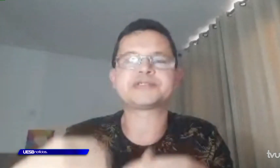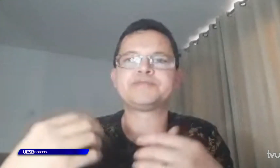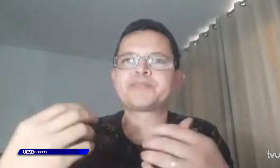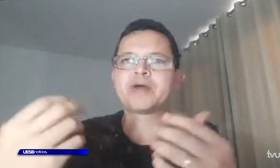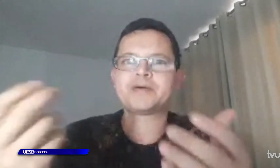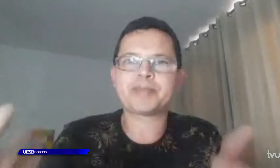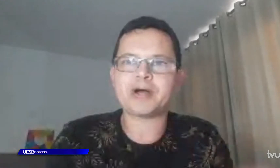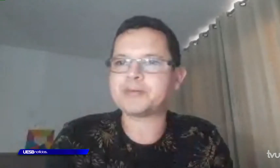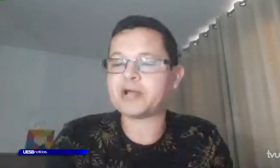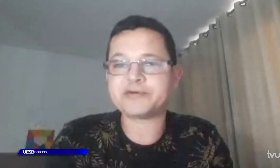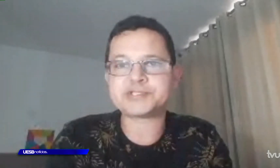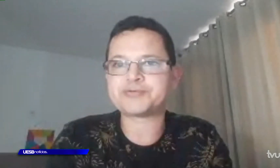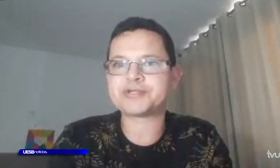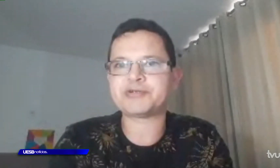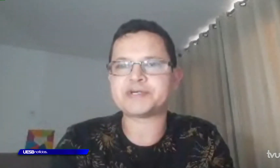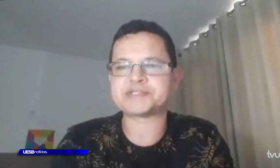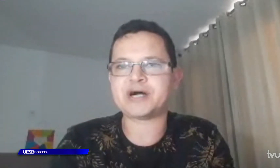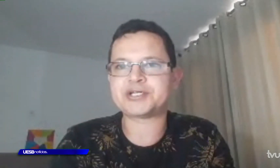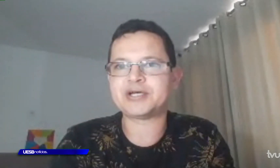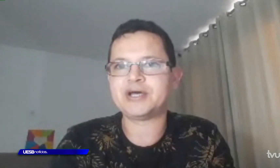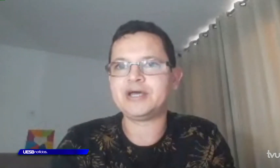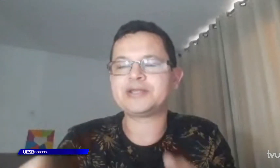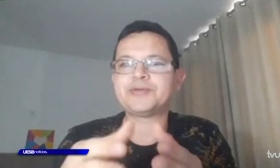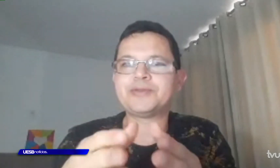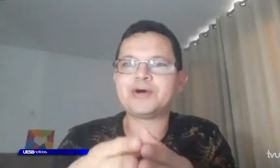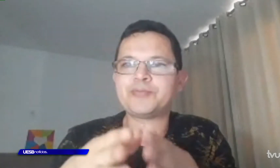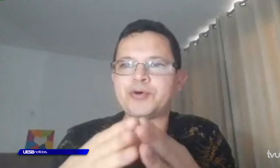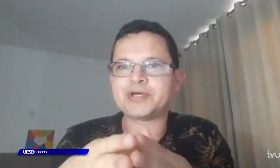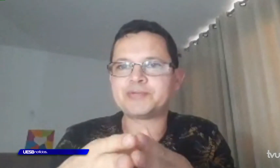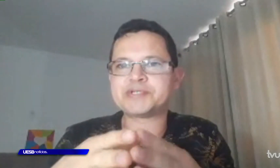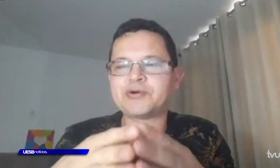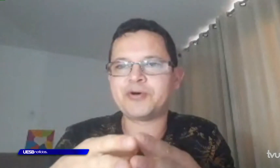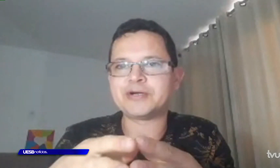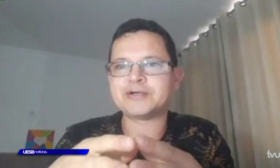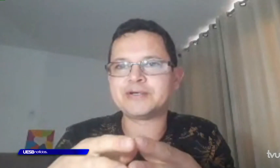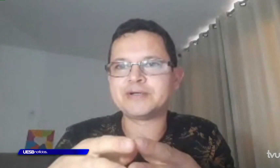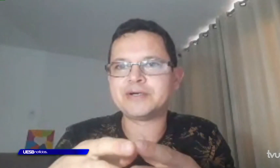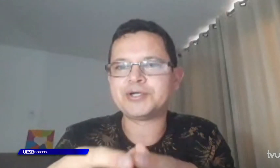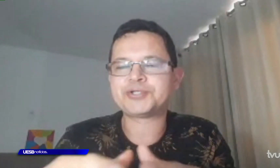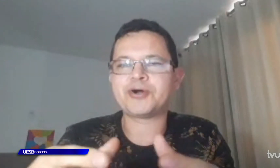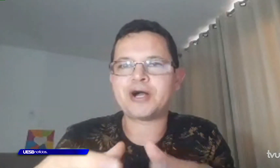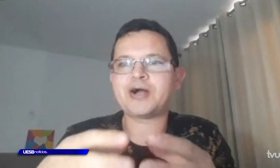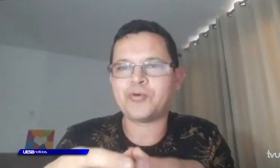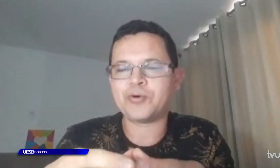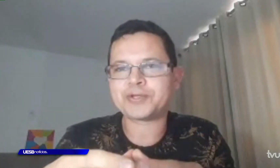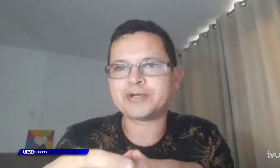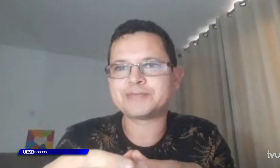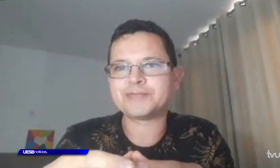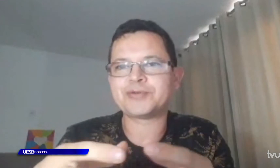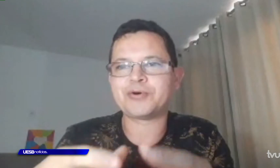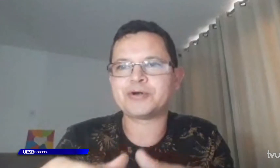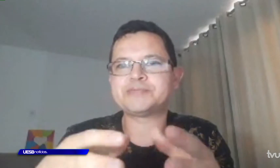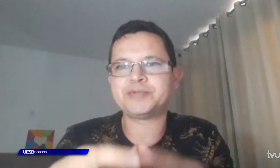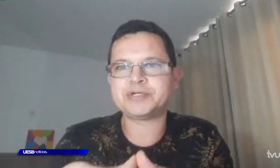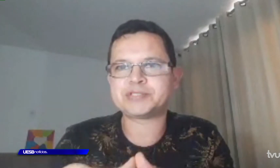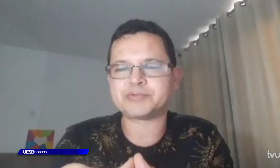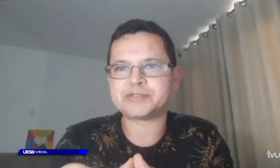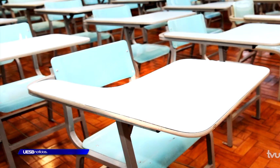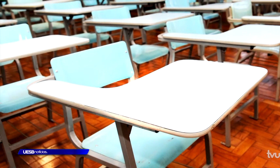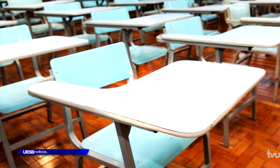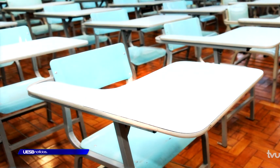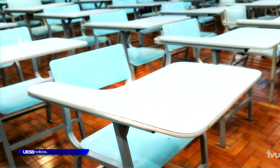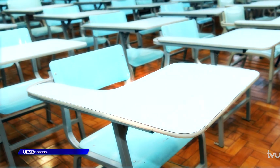e técnicos a Prefeitura da Universidade então não podemos agora jogar contra nós